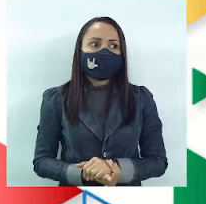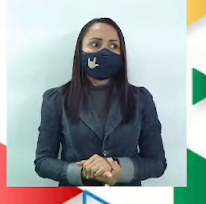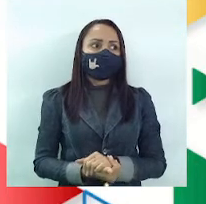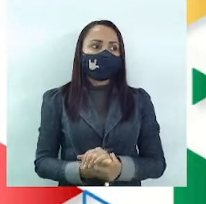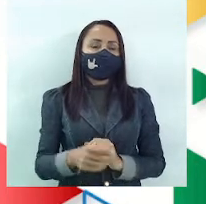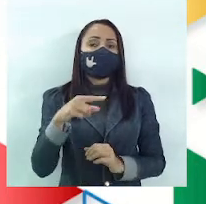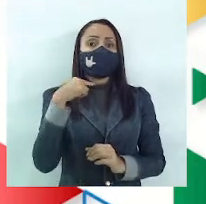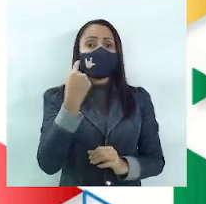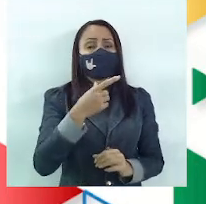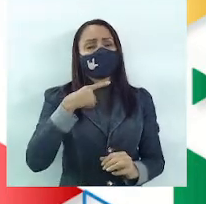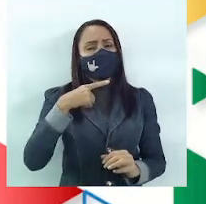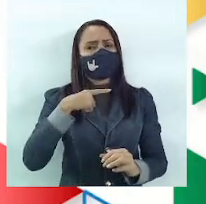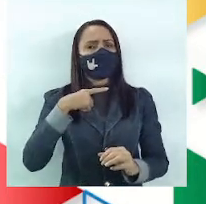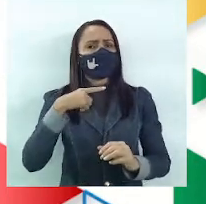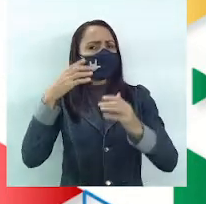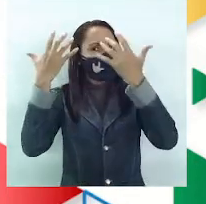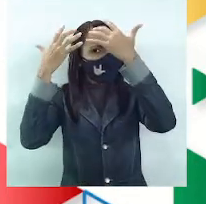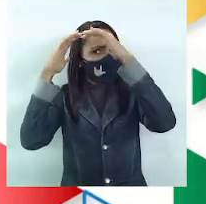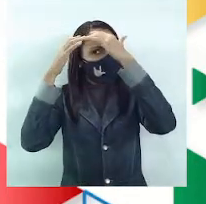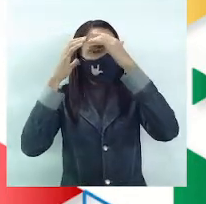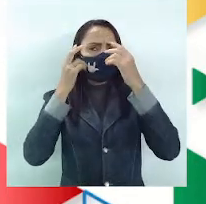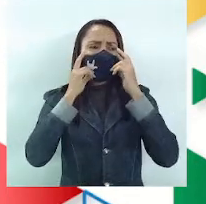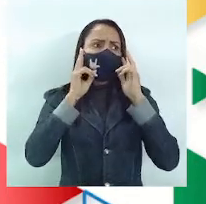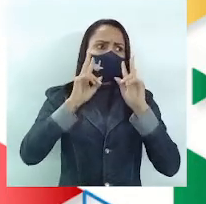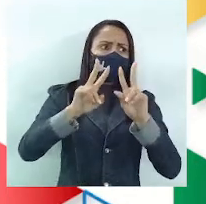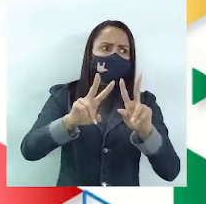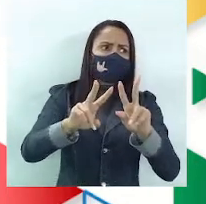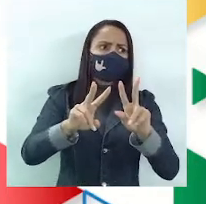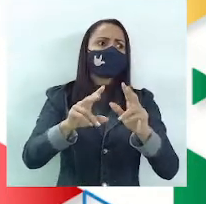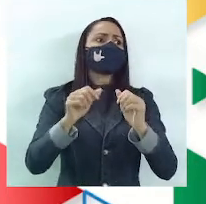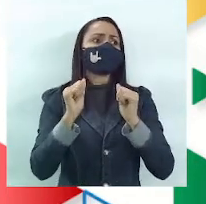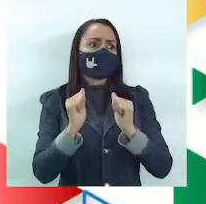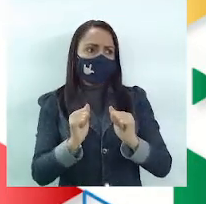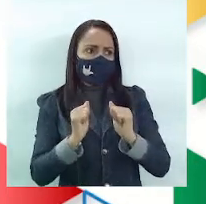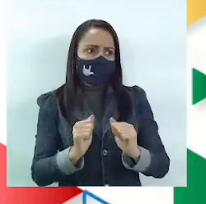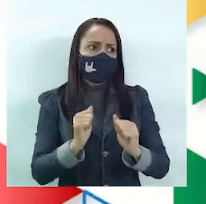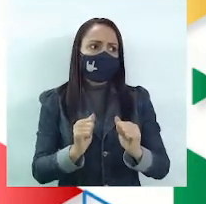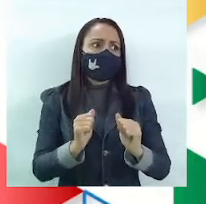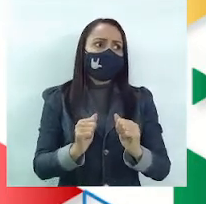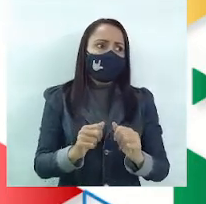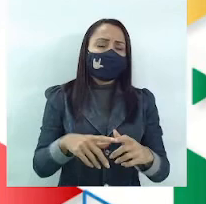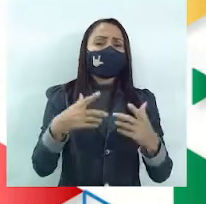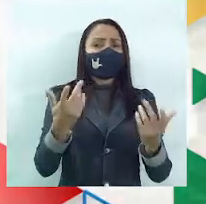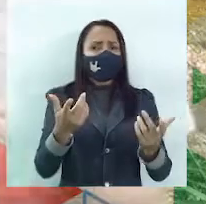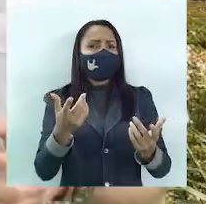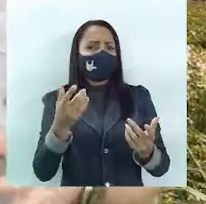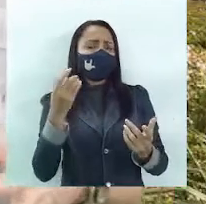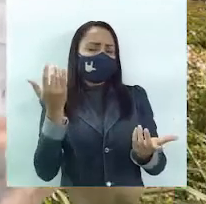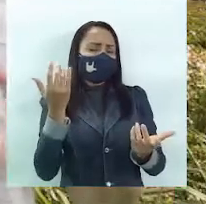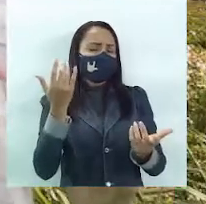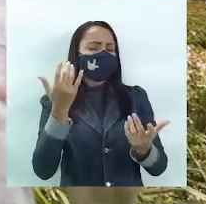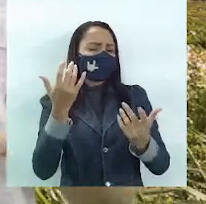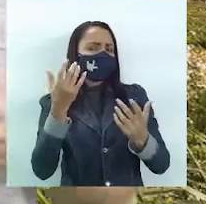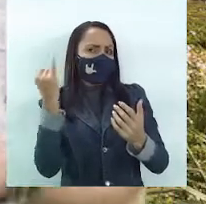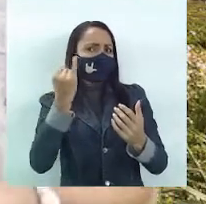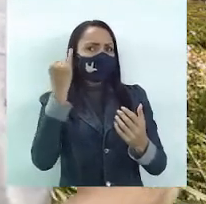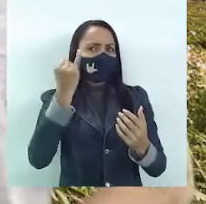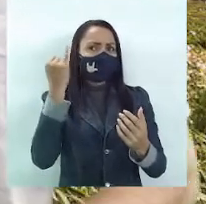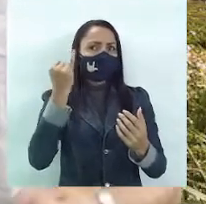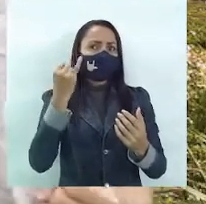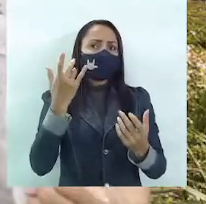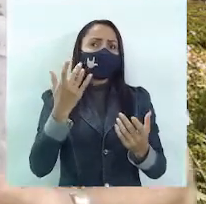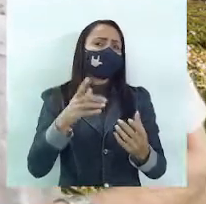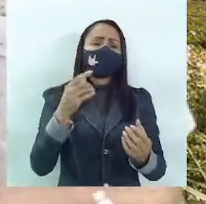nós temos uma reflexão. Você poderia olhar essa reflexão, professor? Posso sim, essa reflexão é bem interessante, né? Mostra bem como